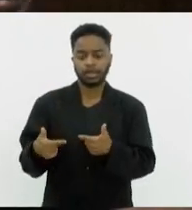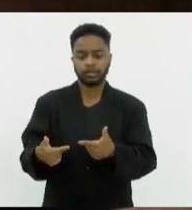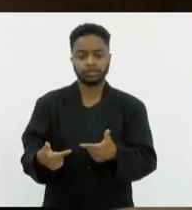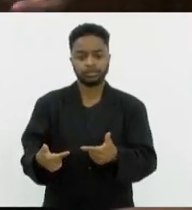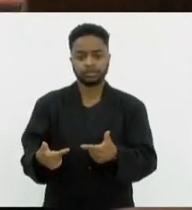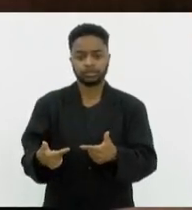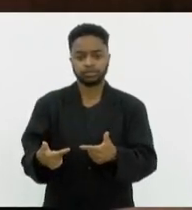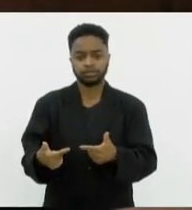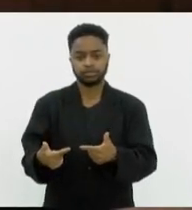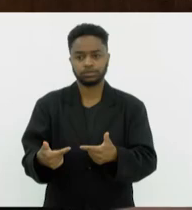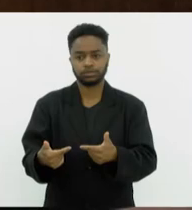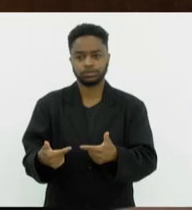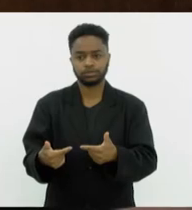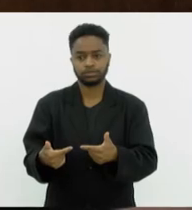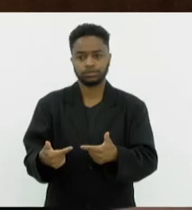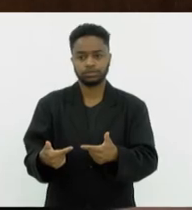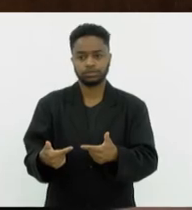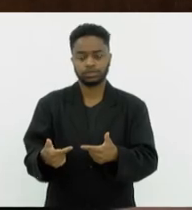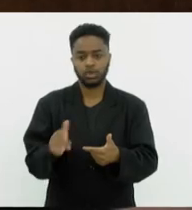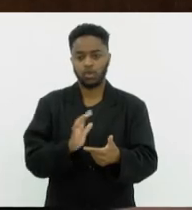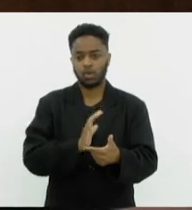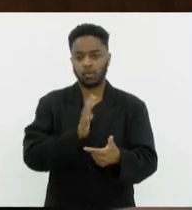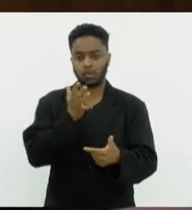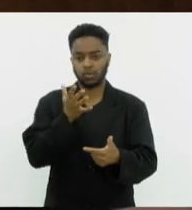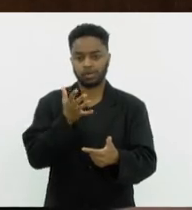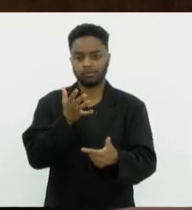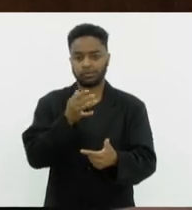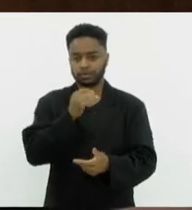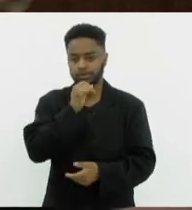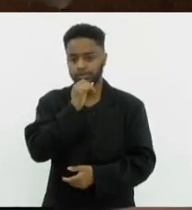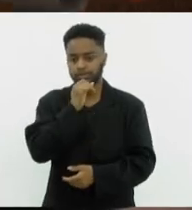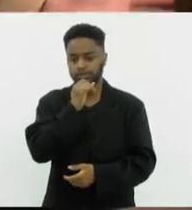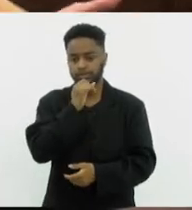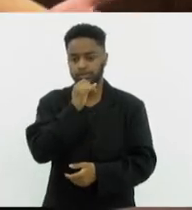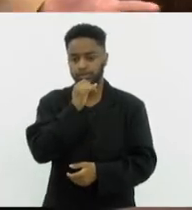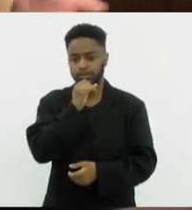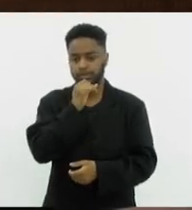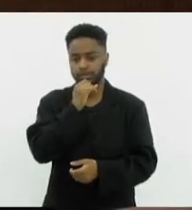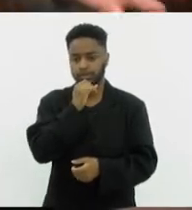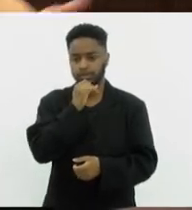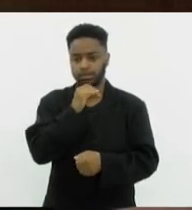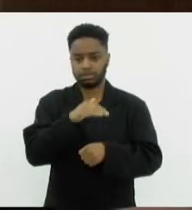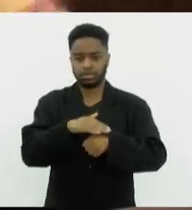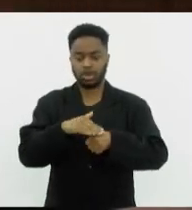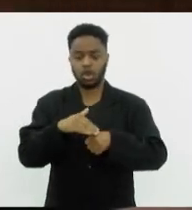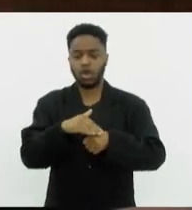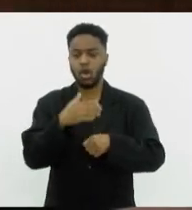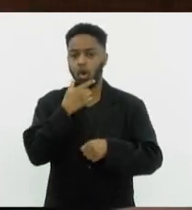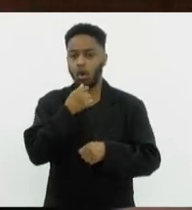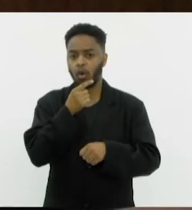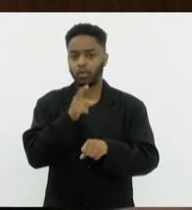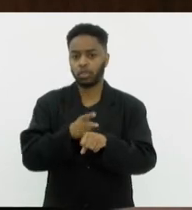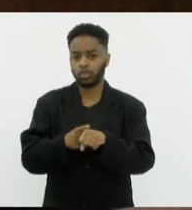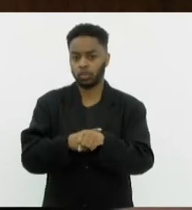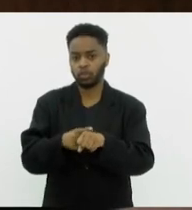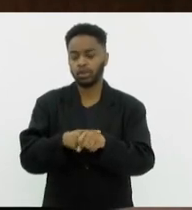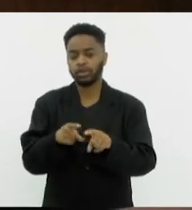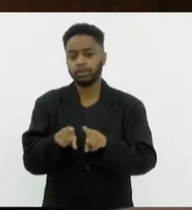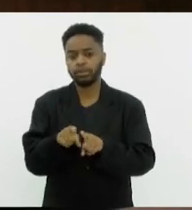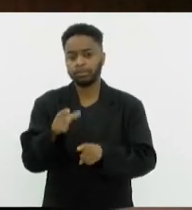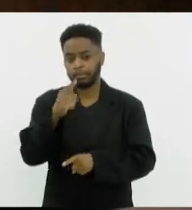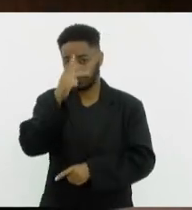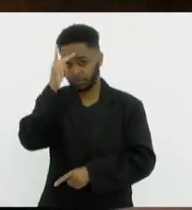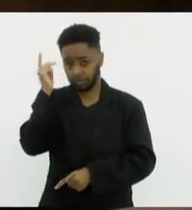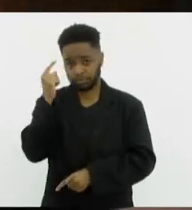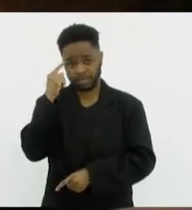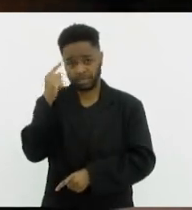em atos horríveis, como alisando homens nu e pessoas achando que aquilo